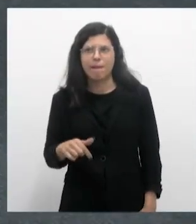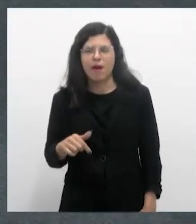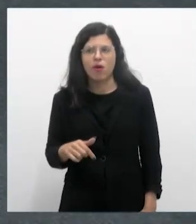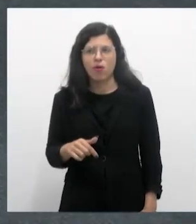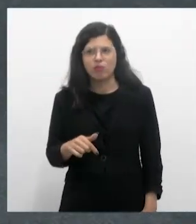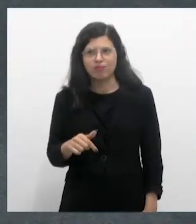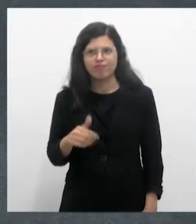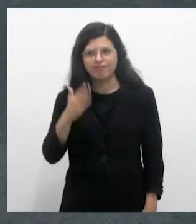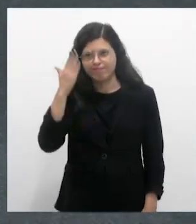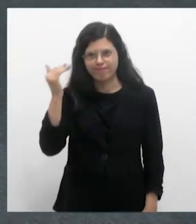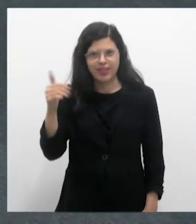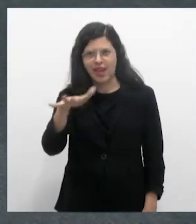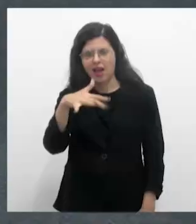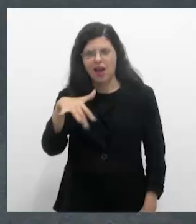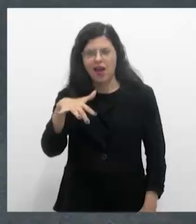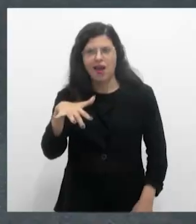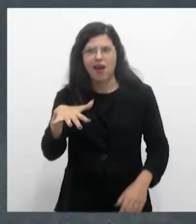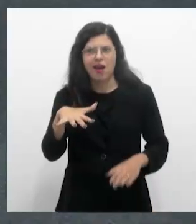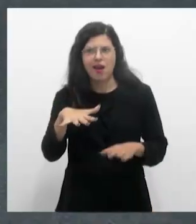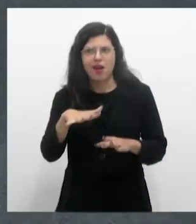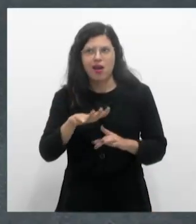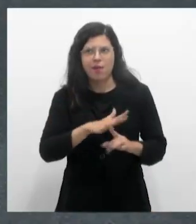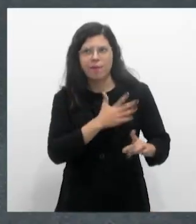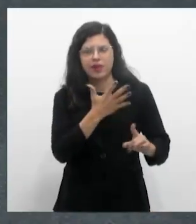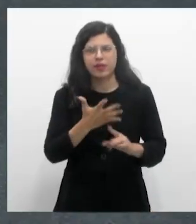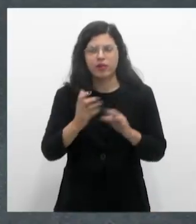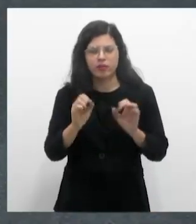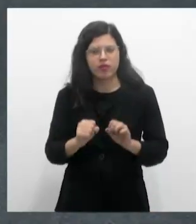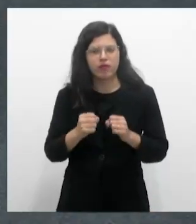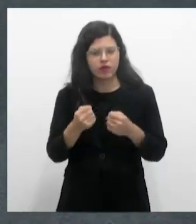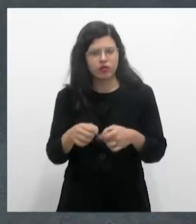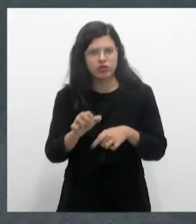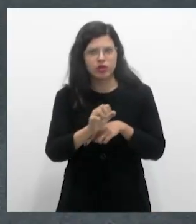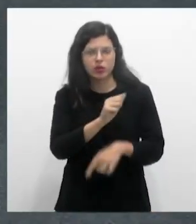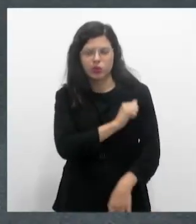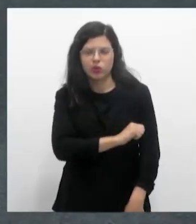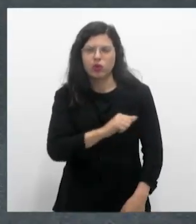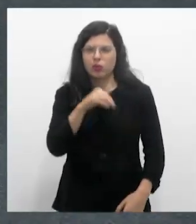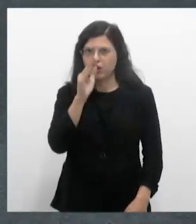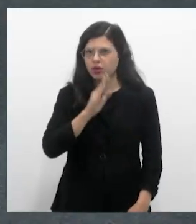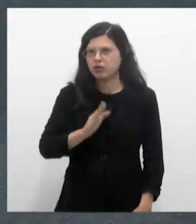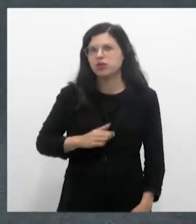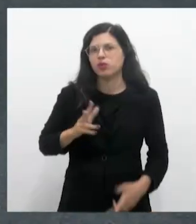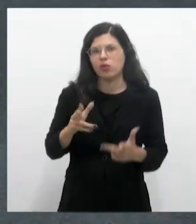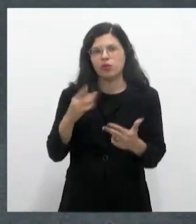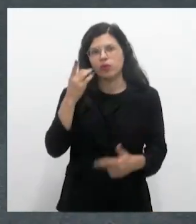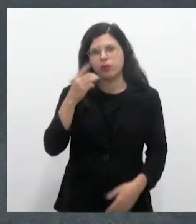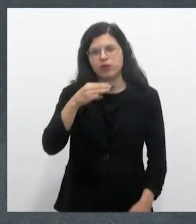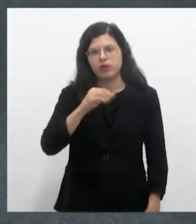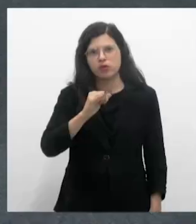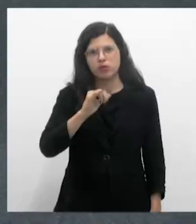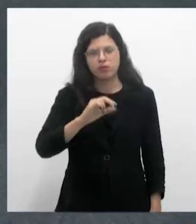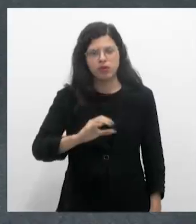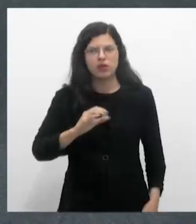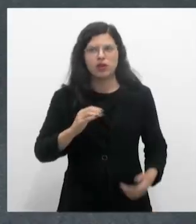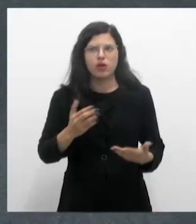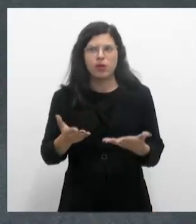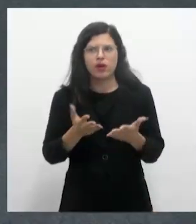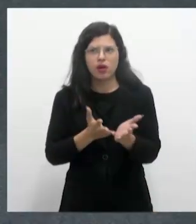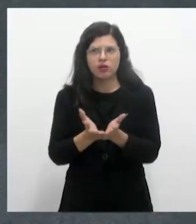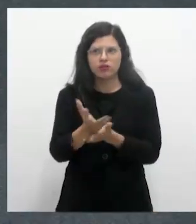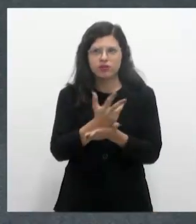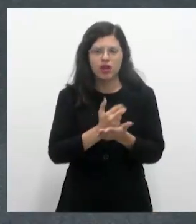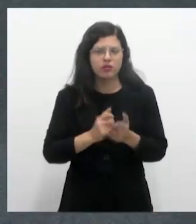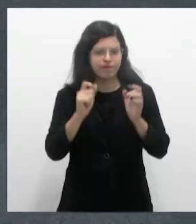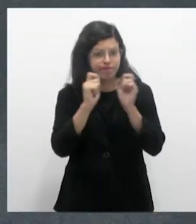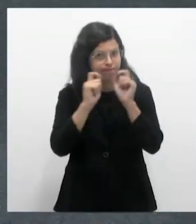respeito da questão ambiental, não só defendendo o estado do Rio de Janeiro, mas o Brasil, né? Mas eu queria trazer alguns dados bastante alarmantes